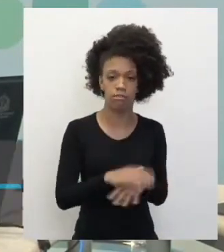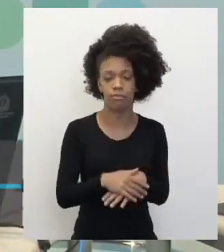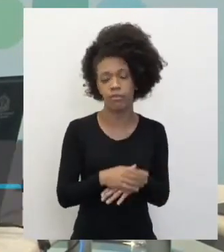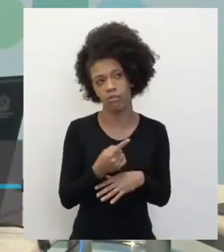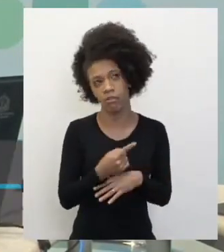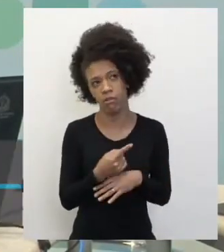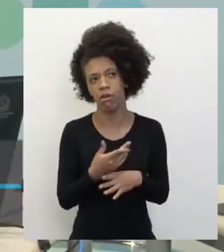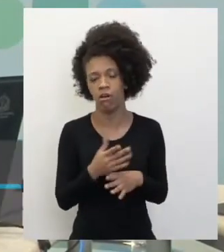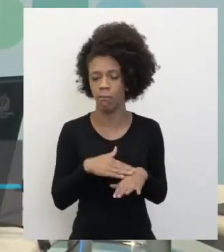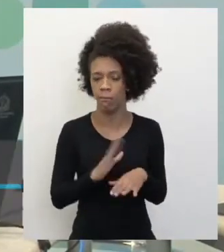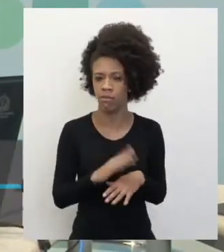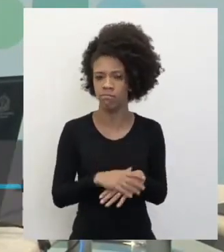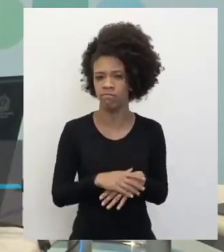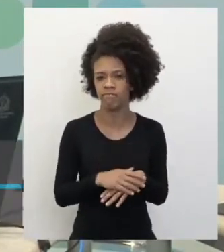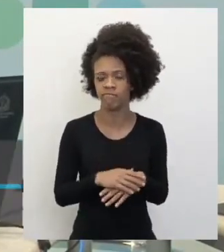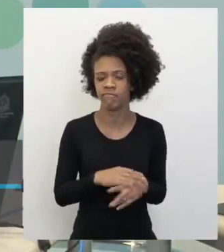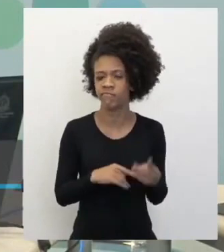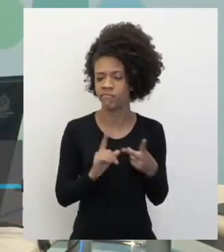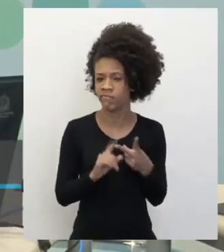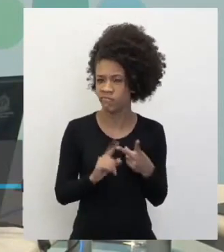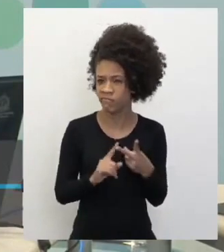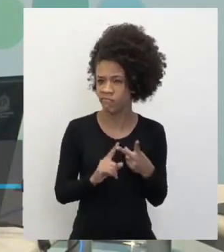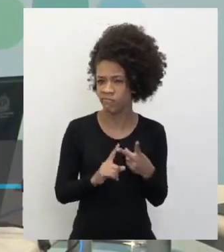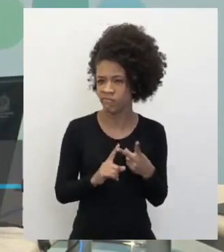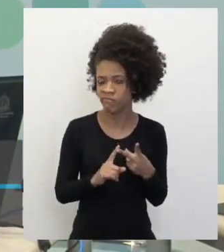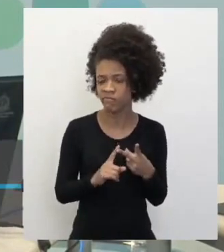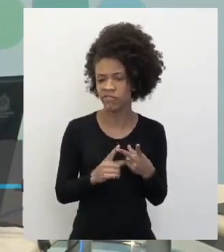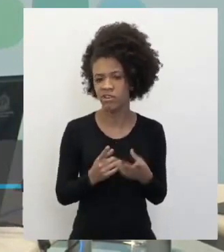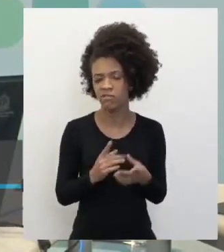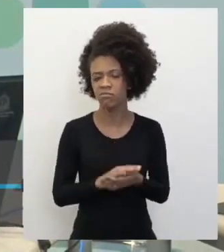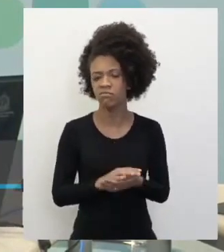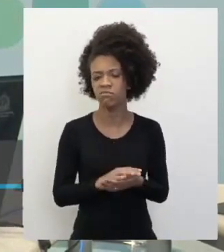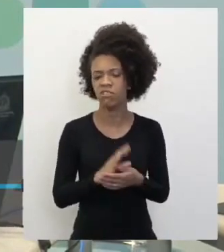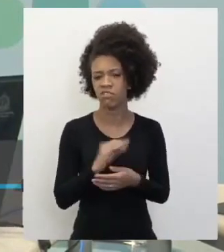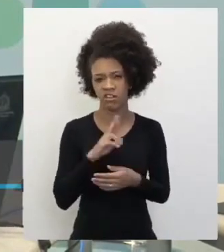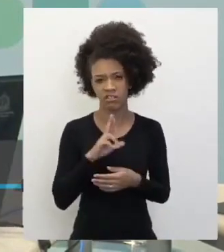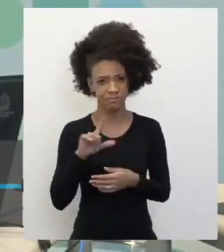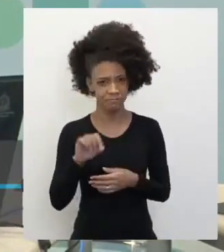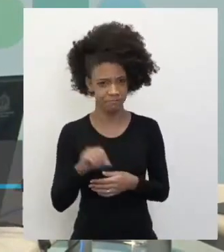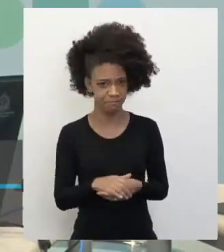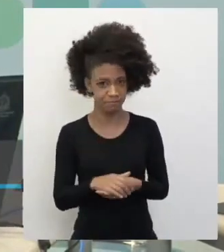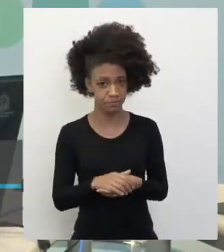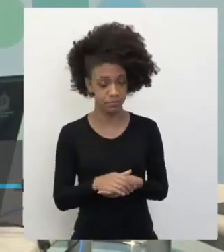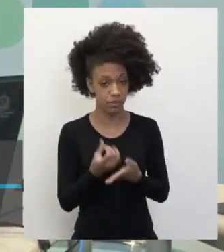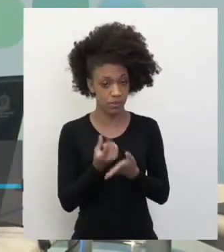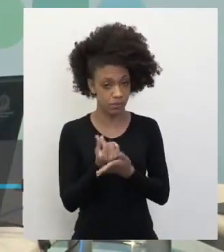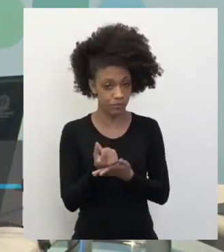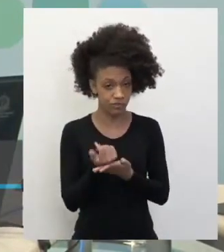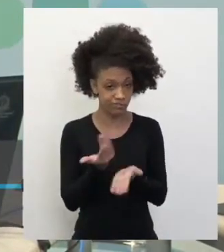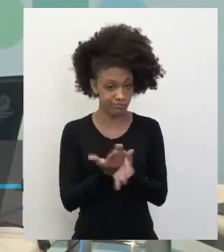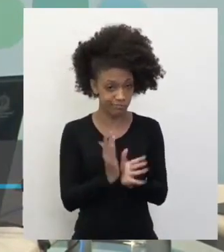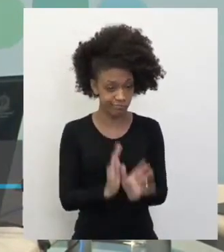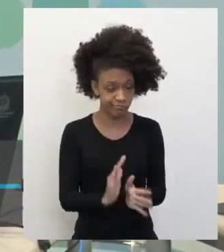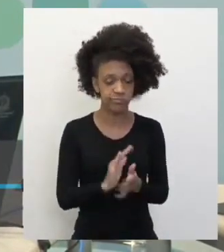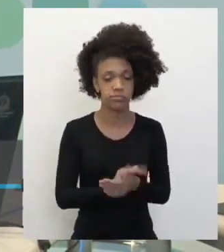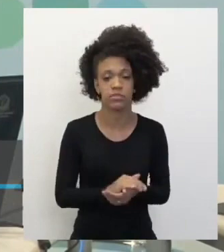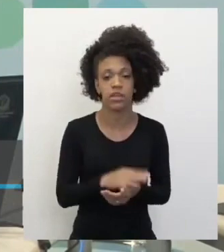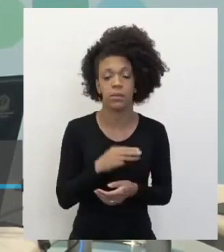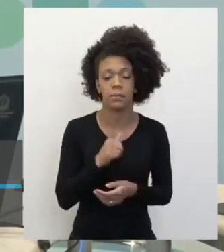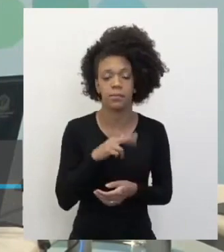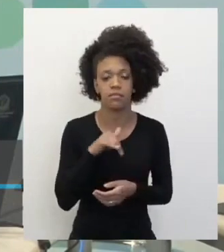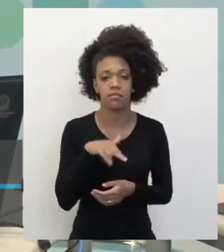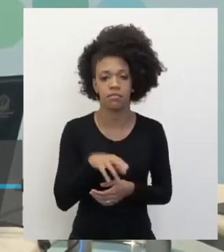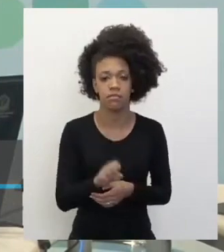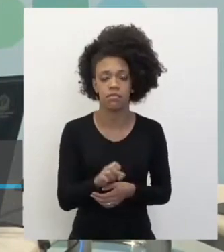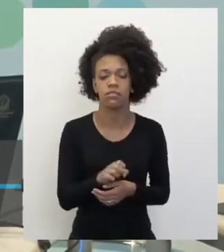mais recorrente. Agora, a 2, o Carlos, ele respondeu moedas escassas. A Mariane,